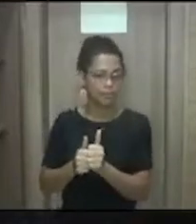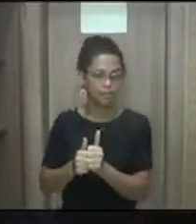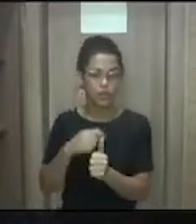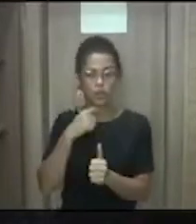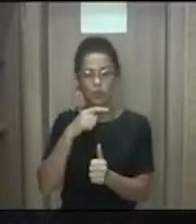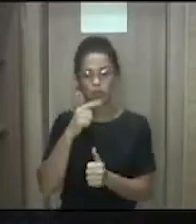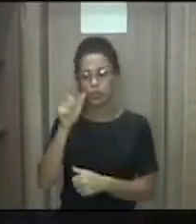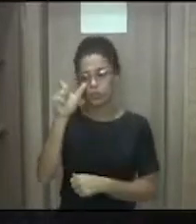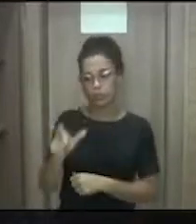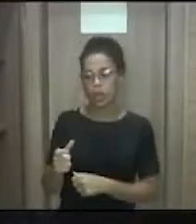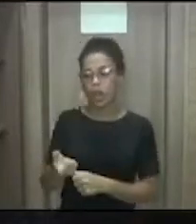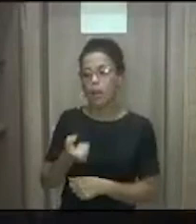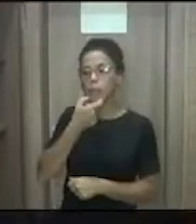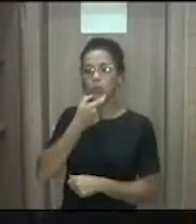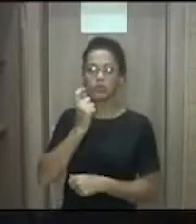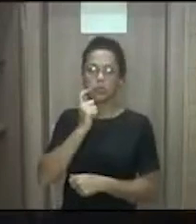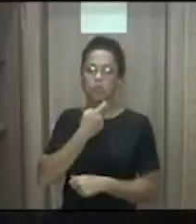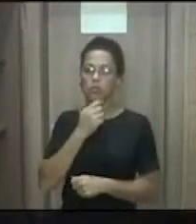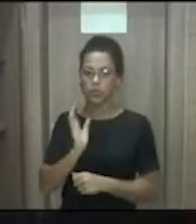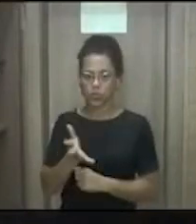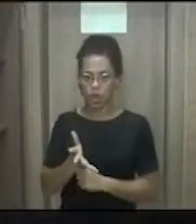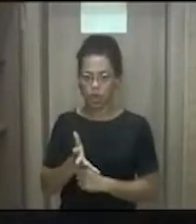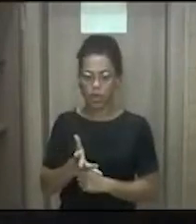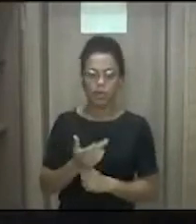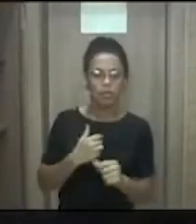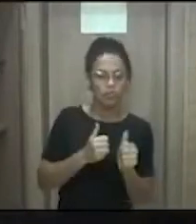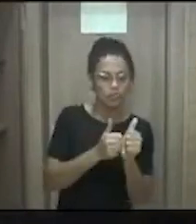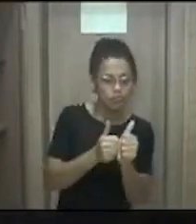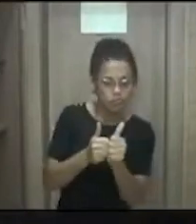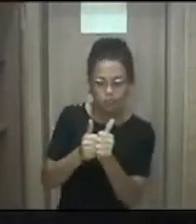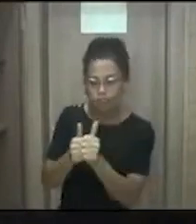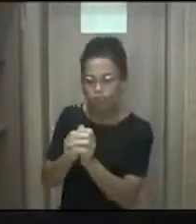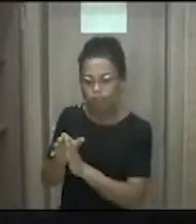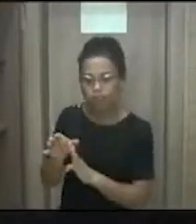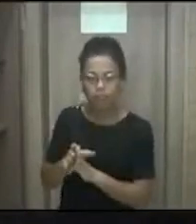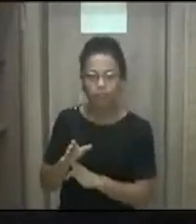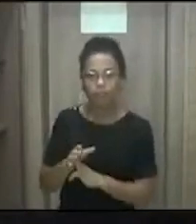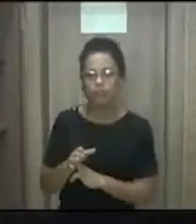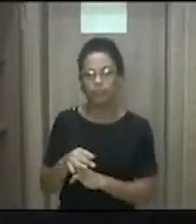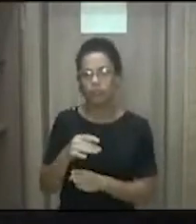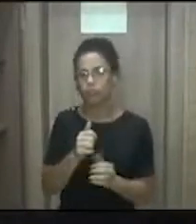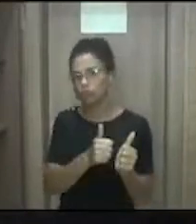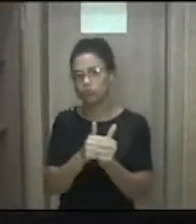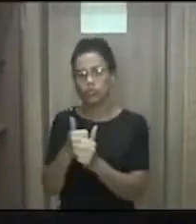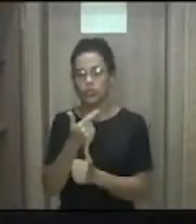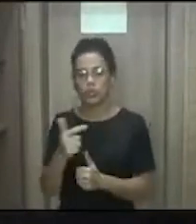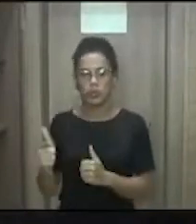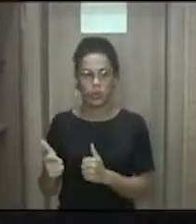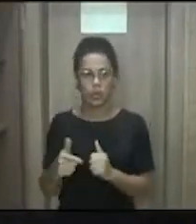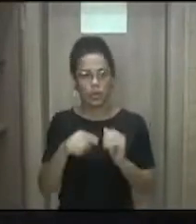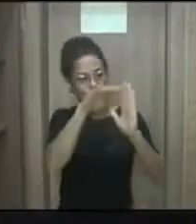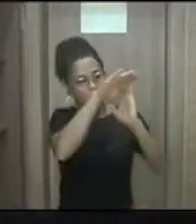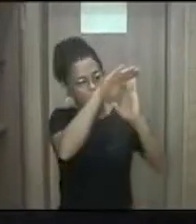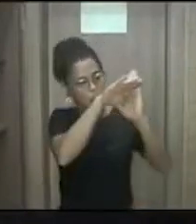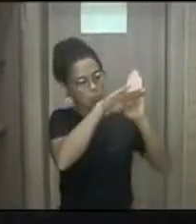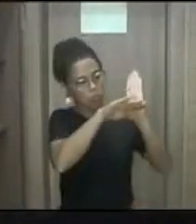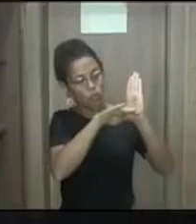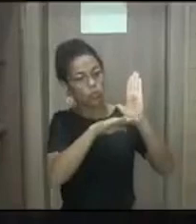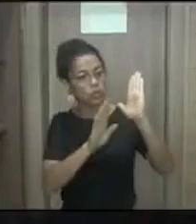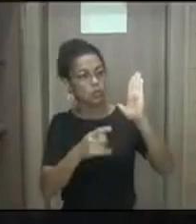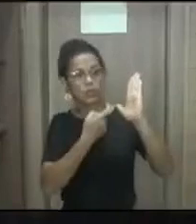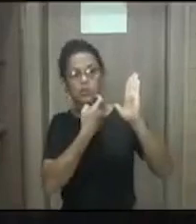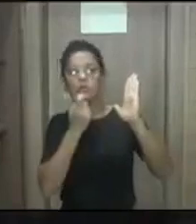aquele acompanhamento de 1 a 2 sessões no máximo, posterior, fica ali programado, alguns dentistas já